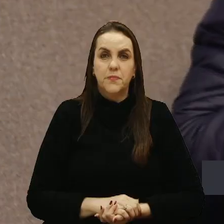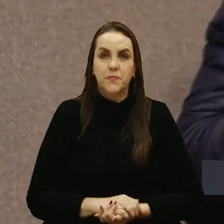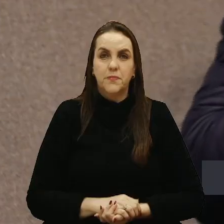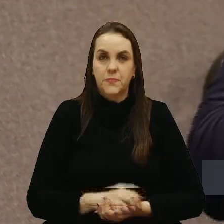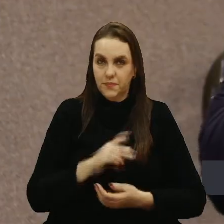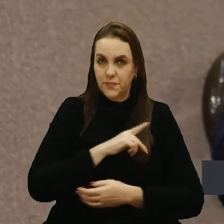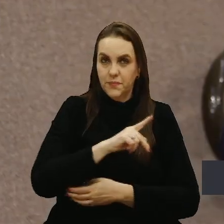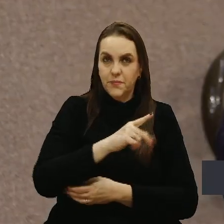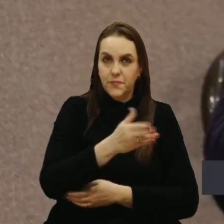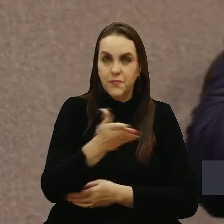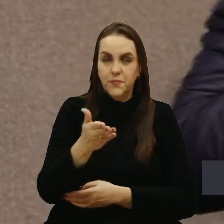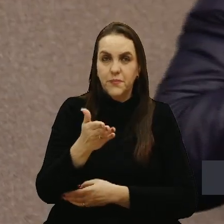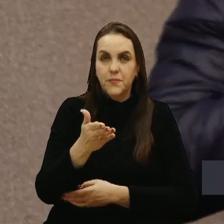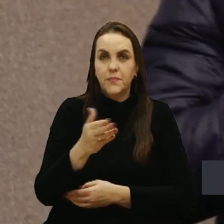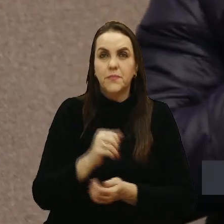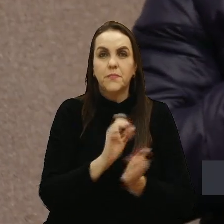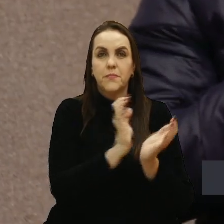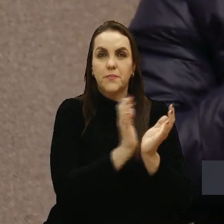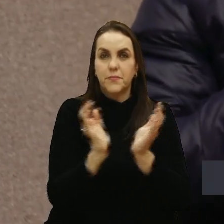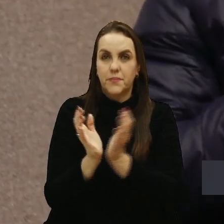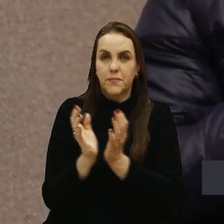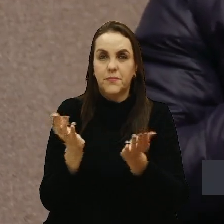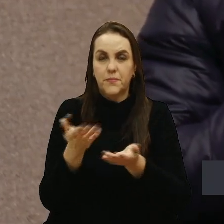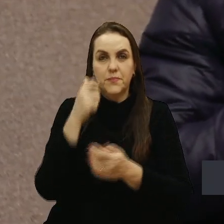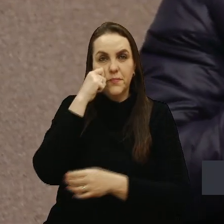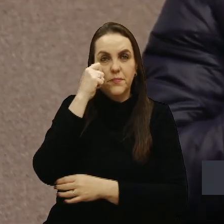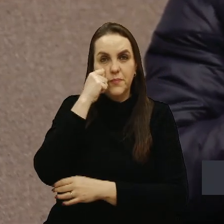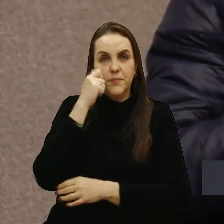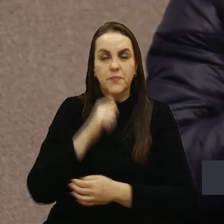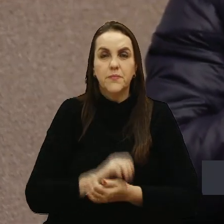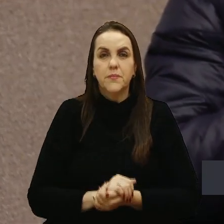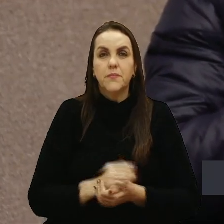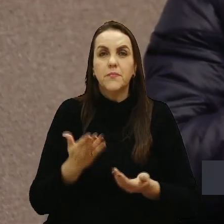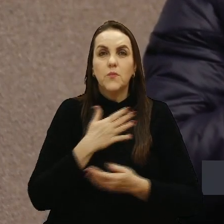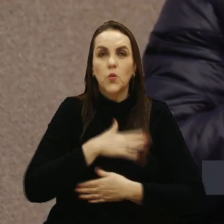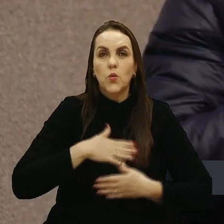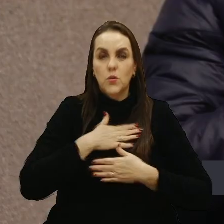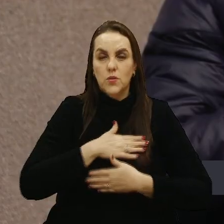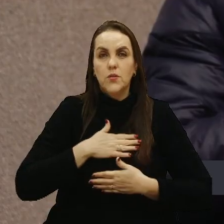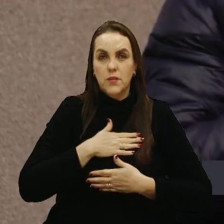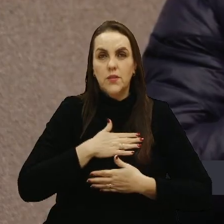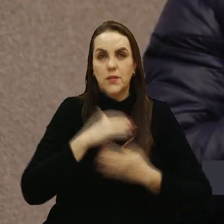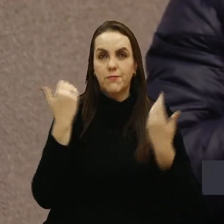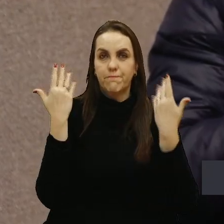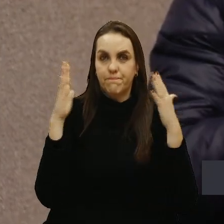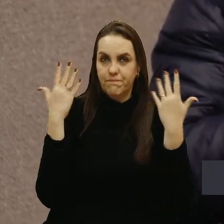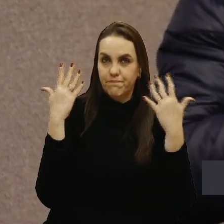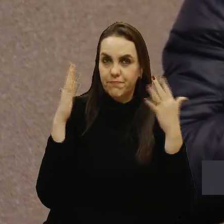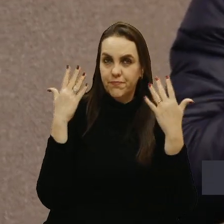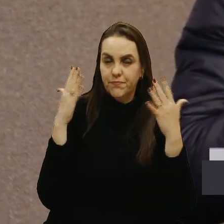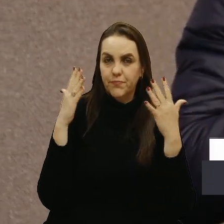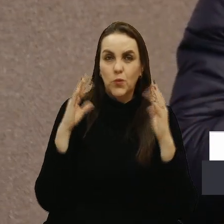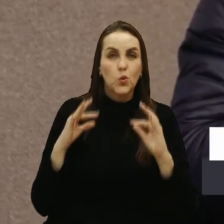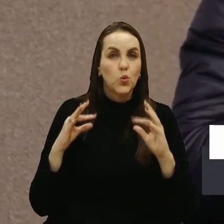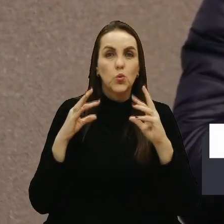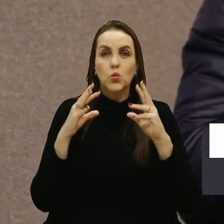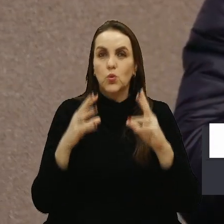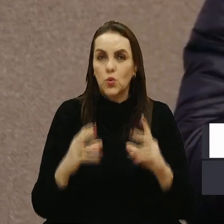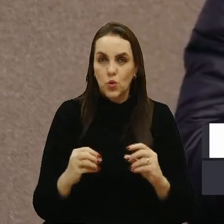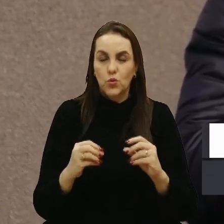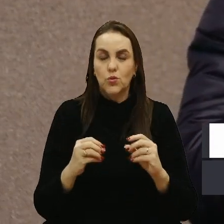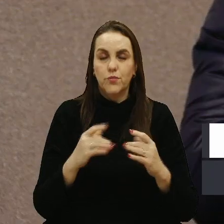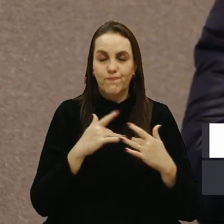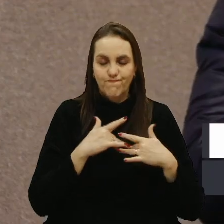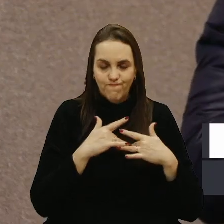Senhor presidente, nobres colegas aqui presentes, eu gostaria de fazer um voto de congratulações a todos os devotos